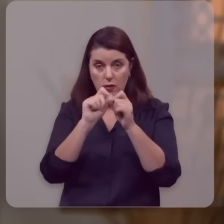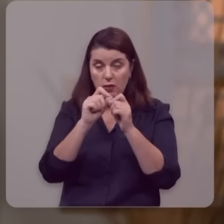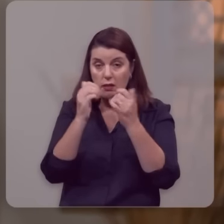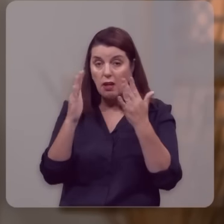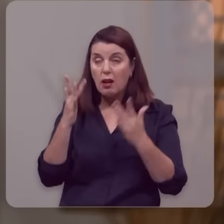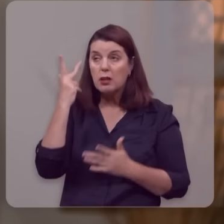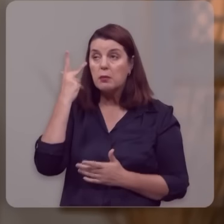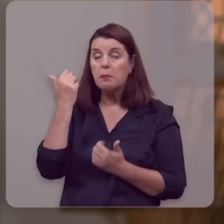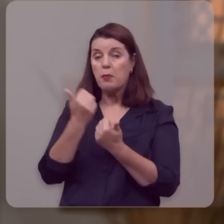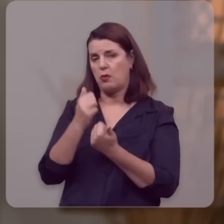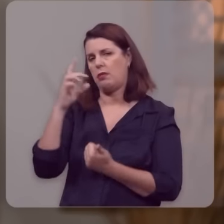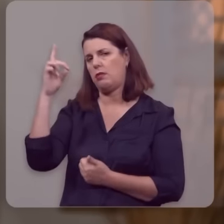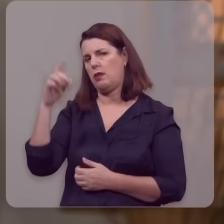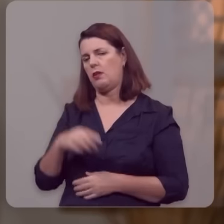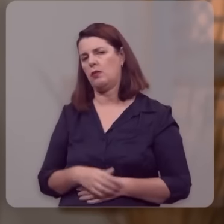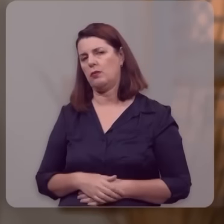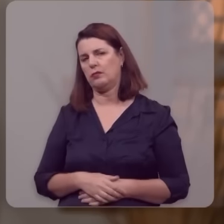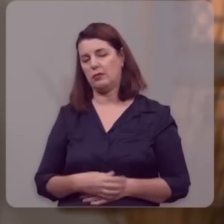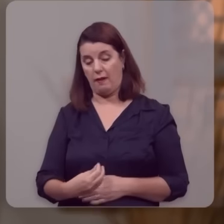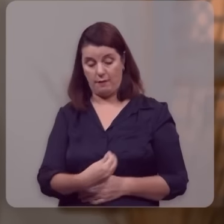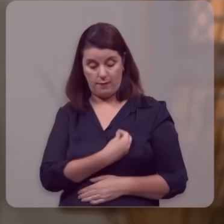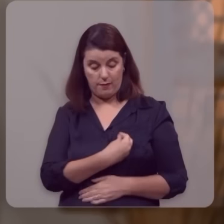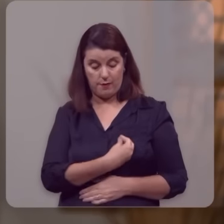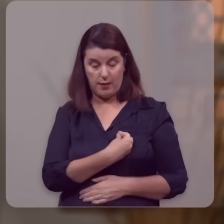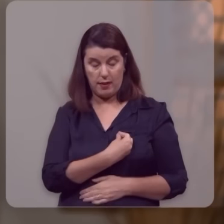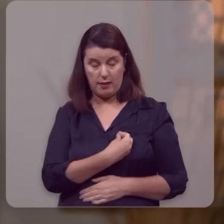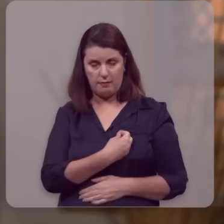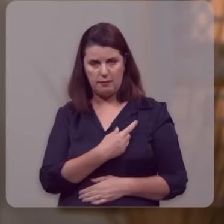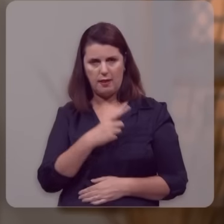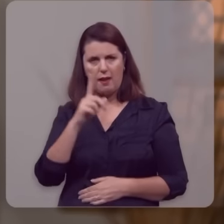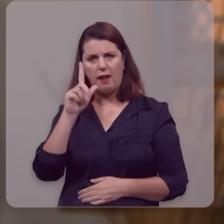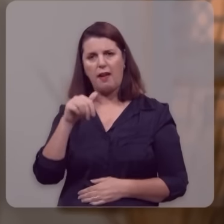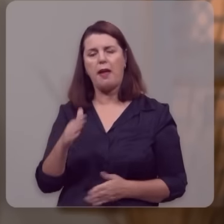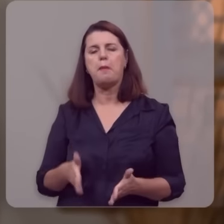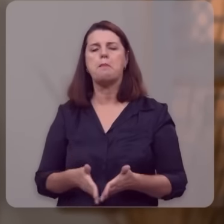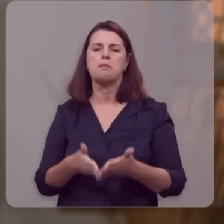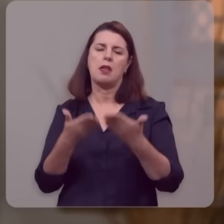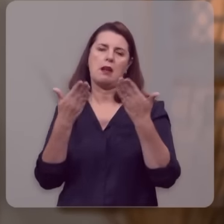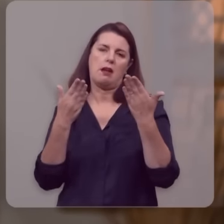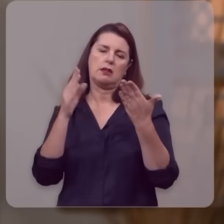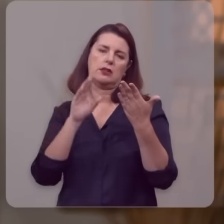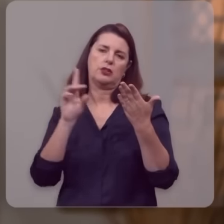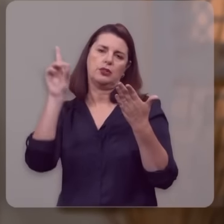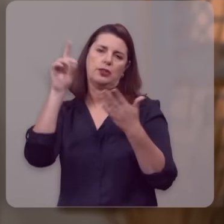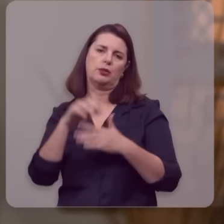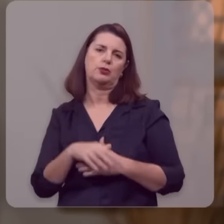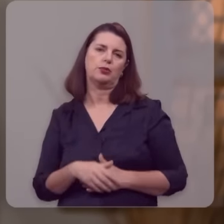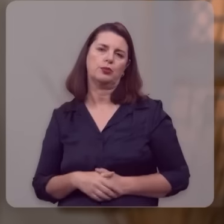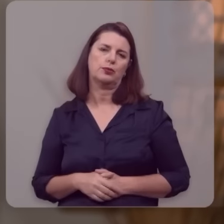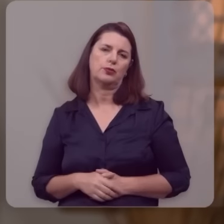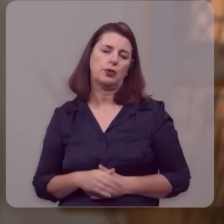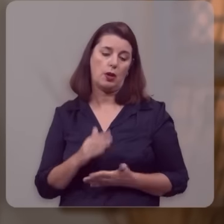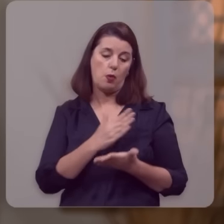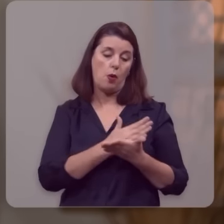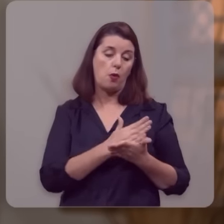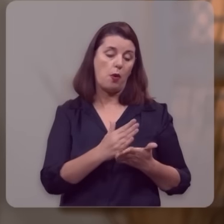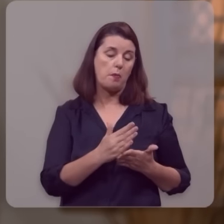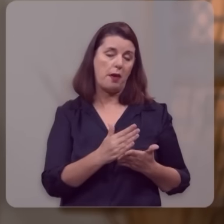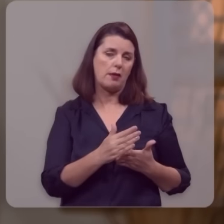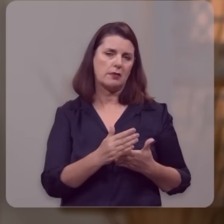por Deus a vida é um milagre de Deus que começa